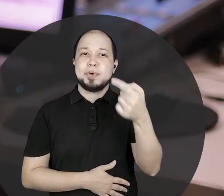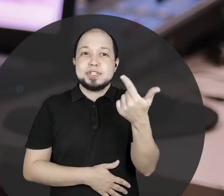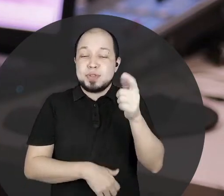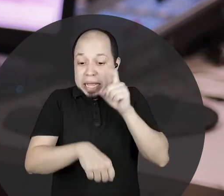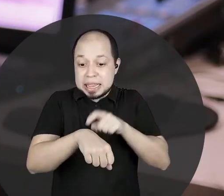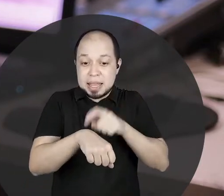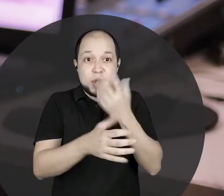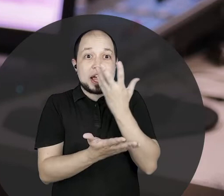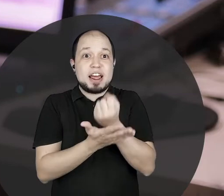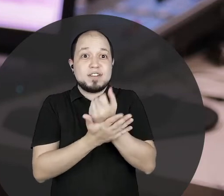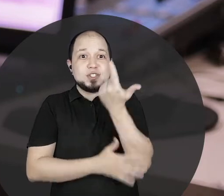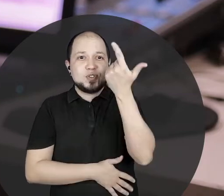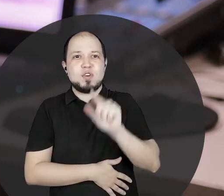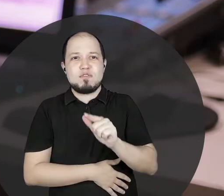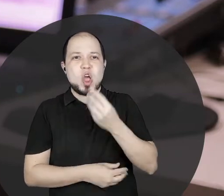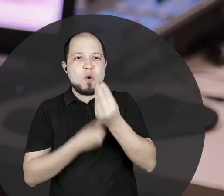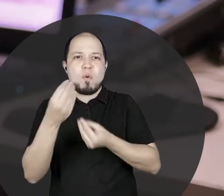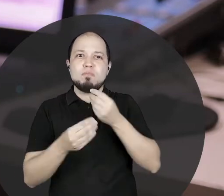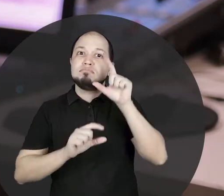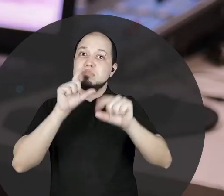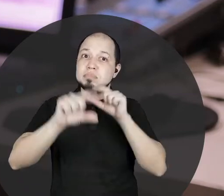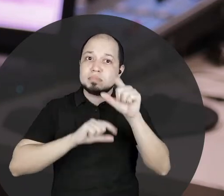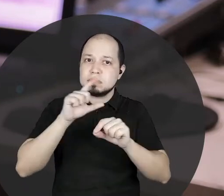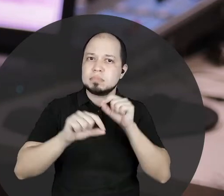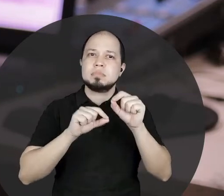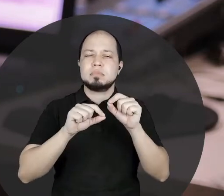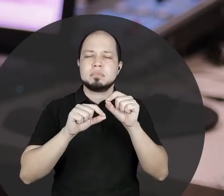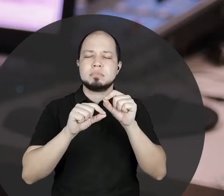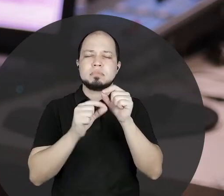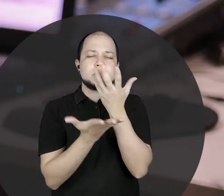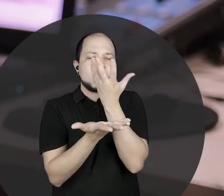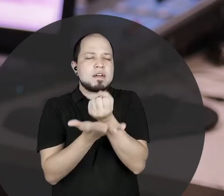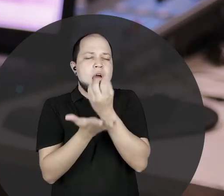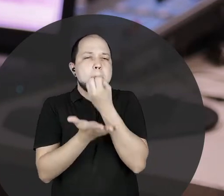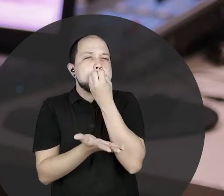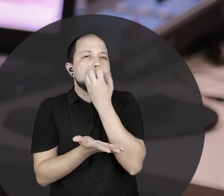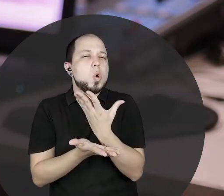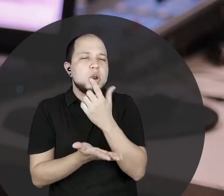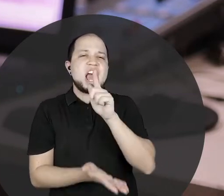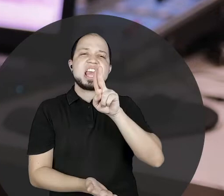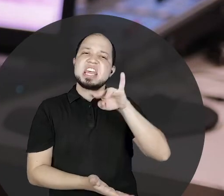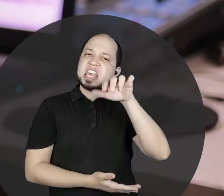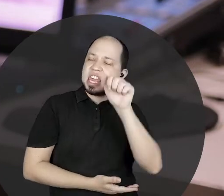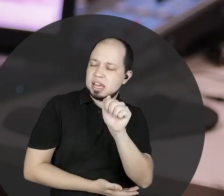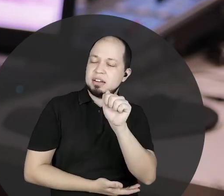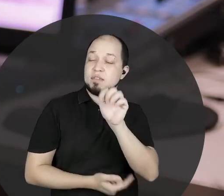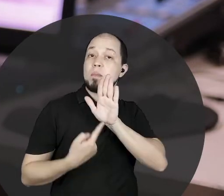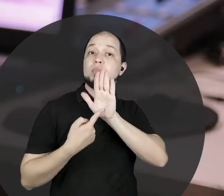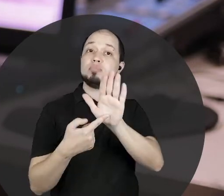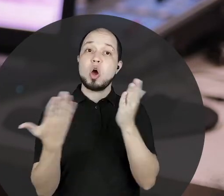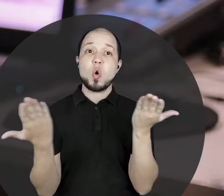novo. E como eu escolhi fazer uma captação boa já na guia, eu vou poder mostrar aqui